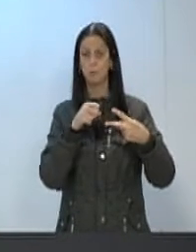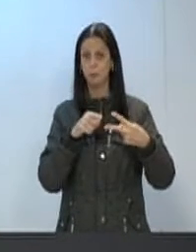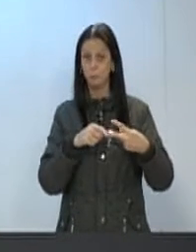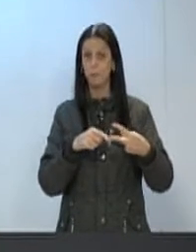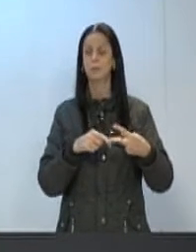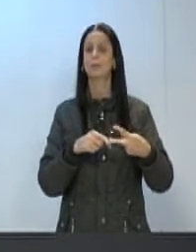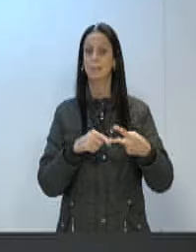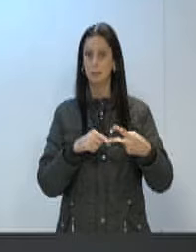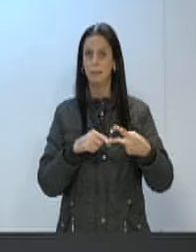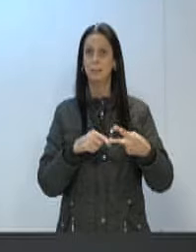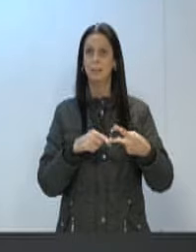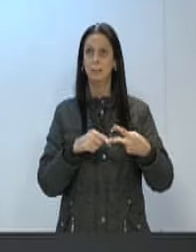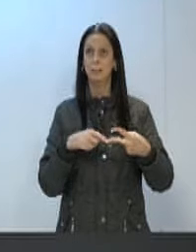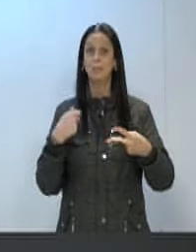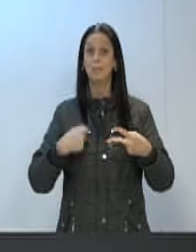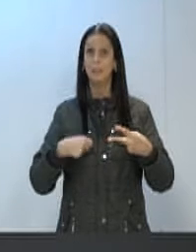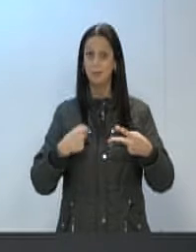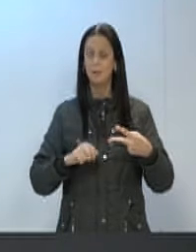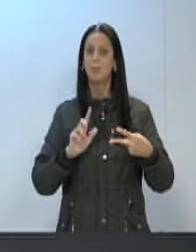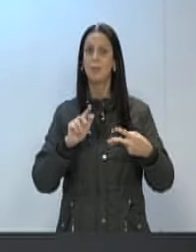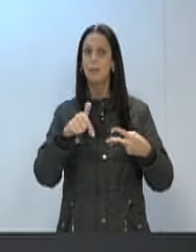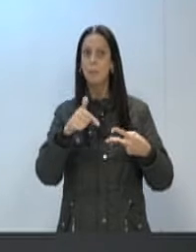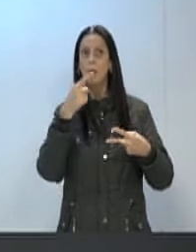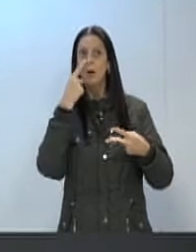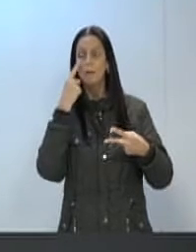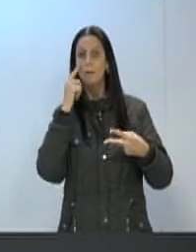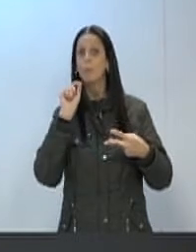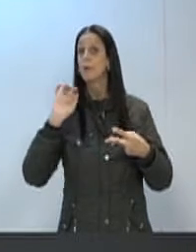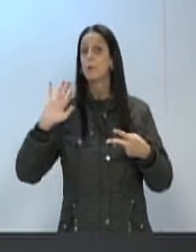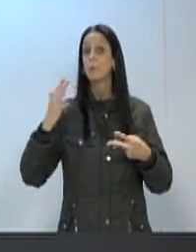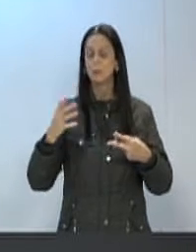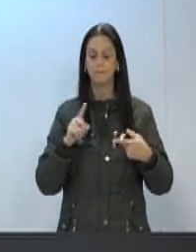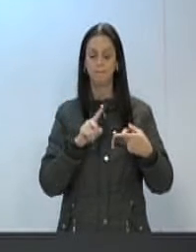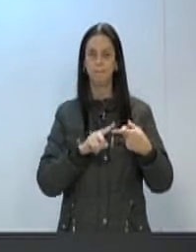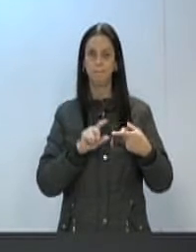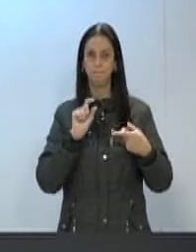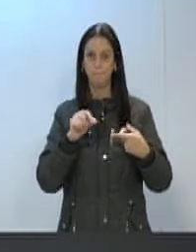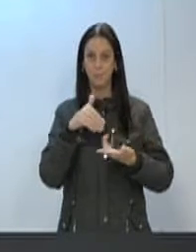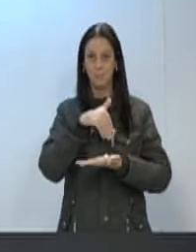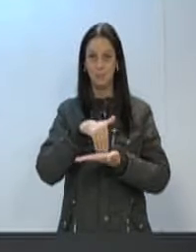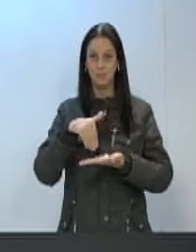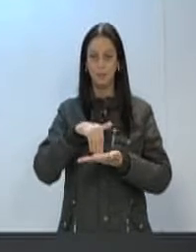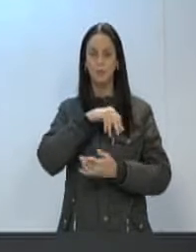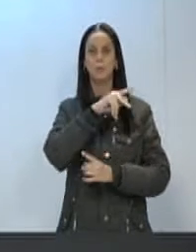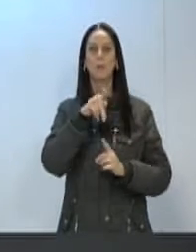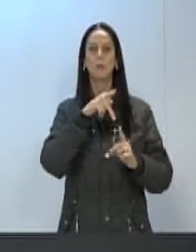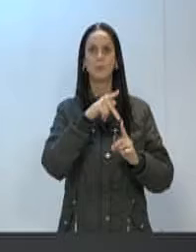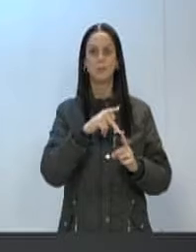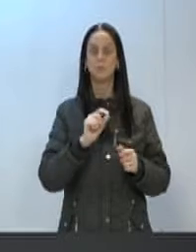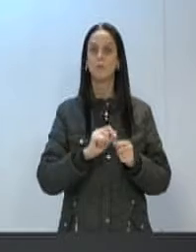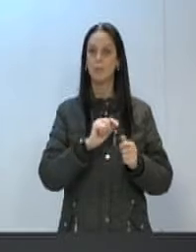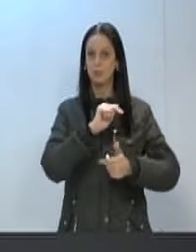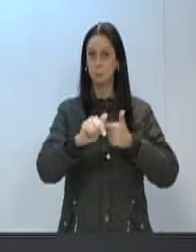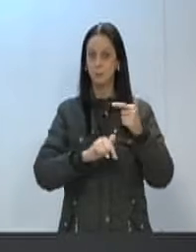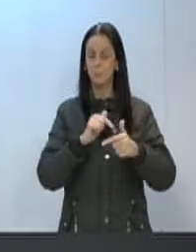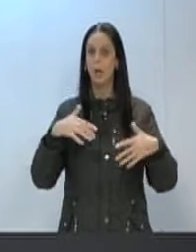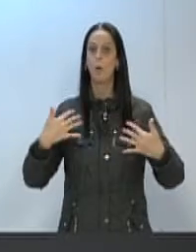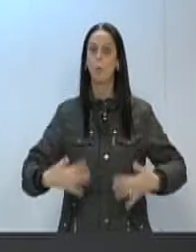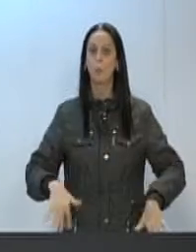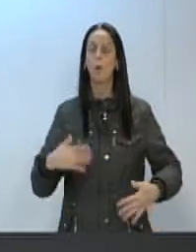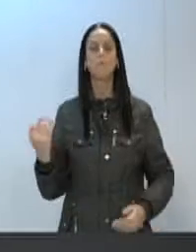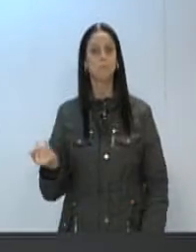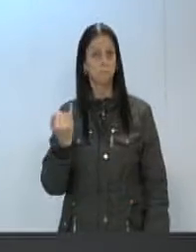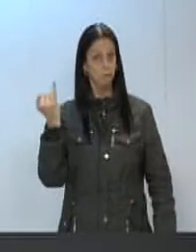devemos ter para poder fazer juízo de valor a primeira é que a secretaria de planejamento e fez um trabalho grande